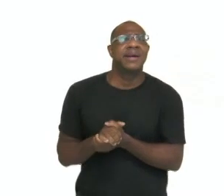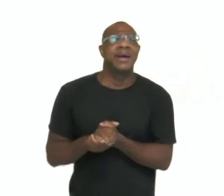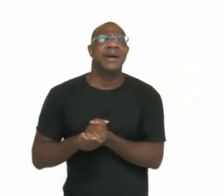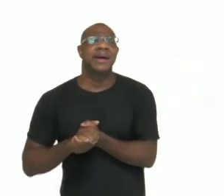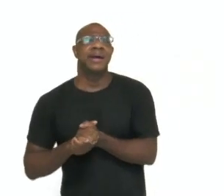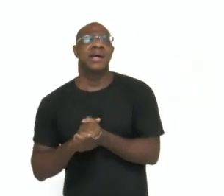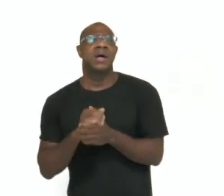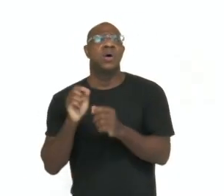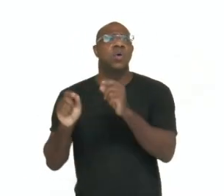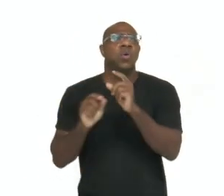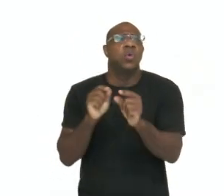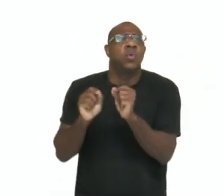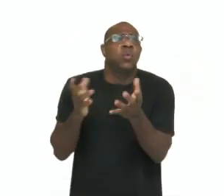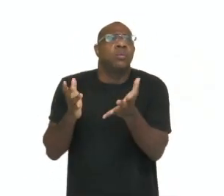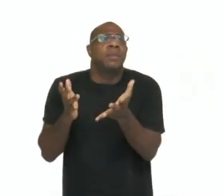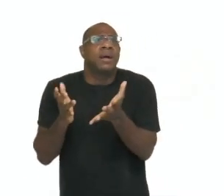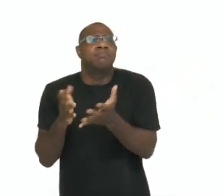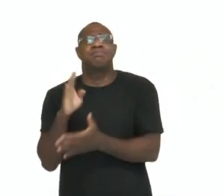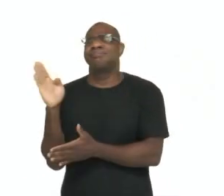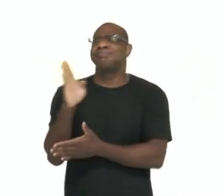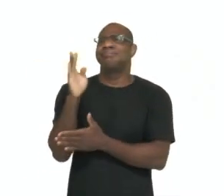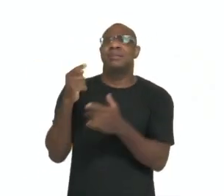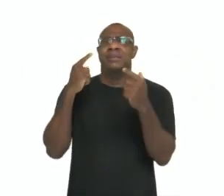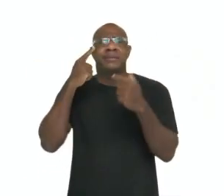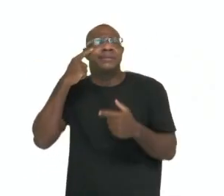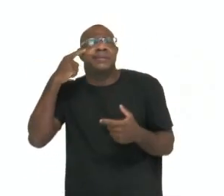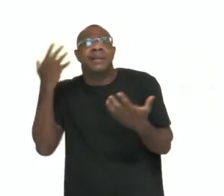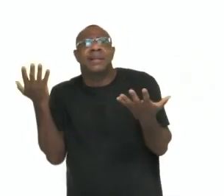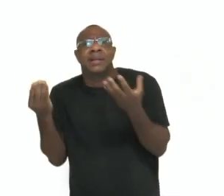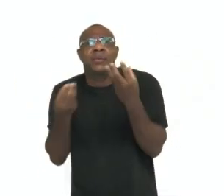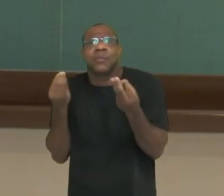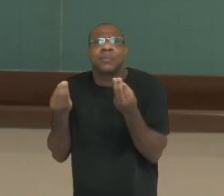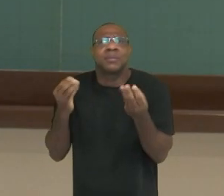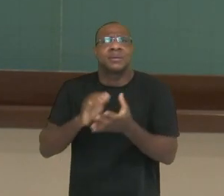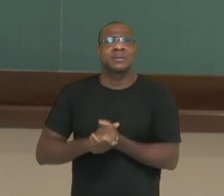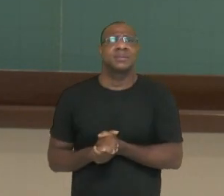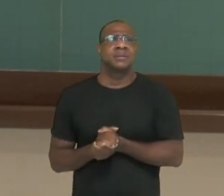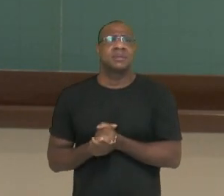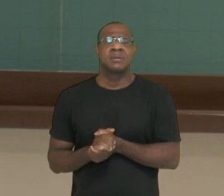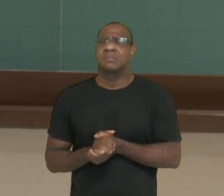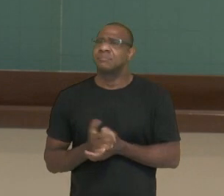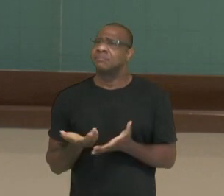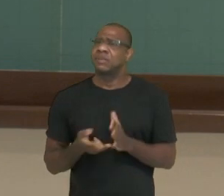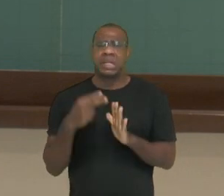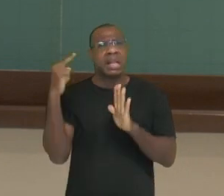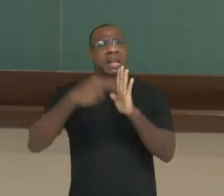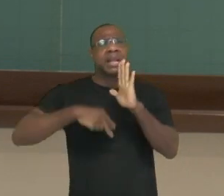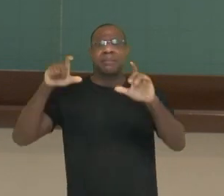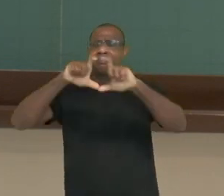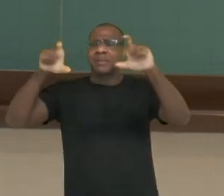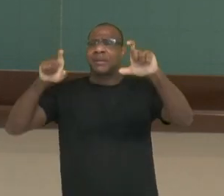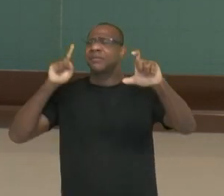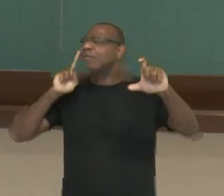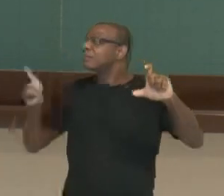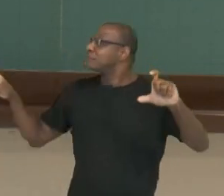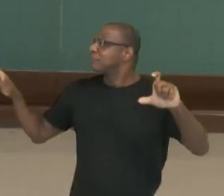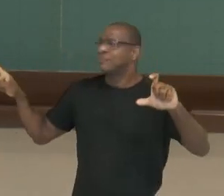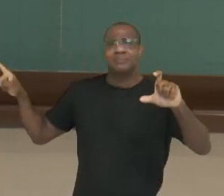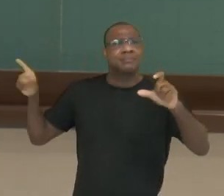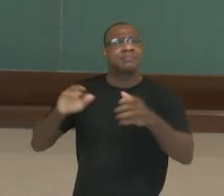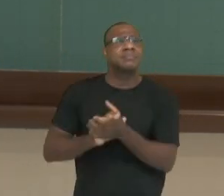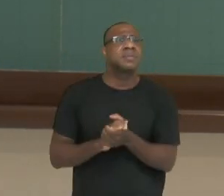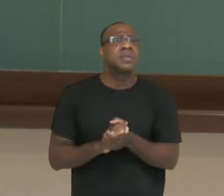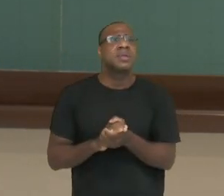que possuía As Reinações de Narizinho, de Monteiro Lobato. Relendo esse trecho, eu tenho uma questão para você. Qual é?